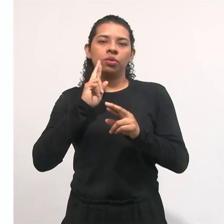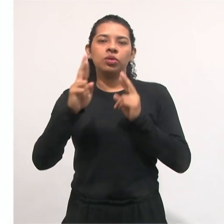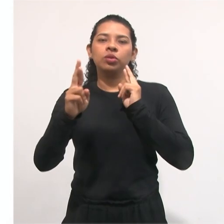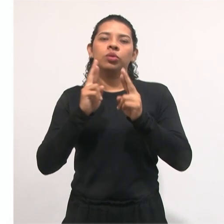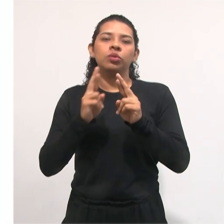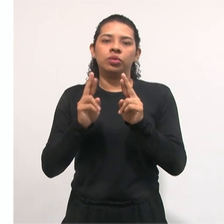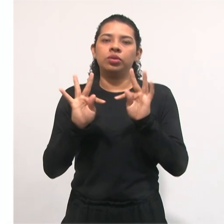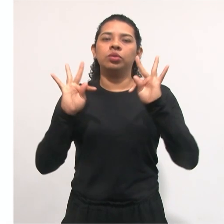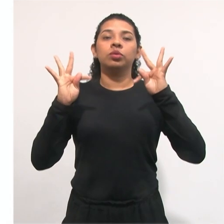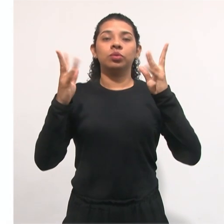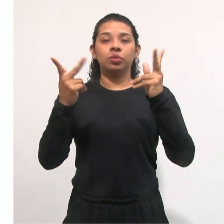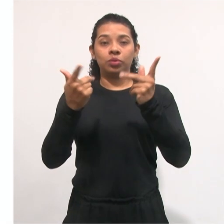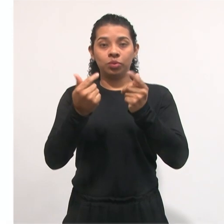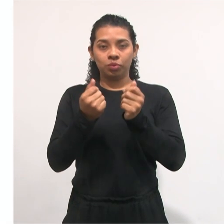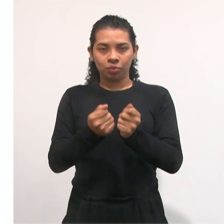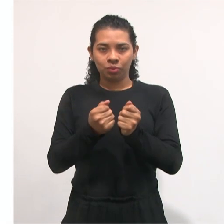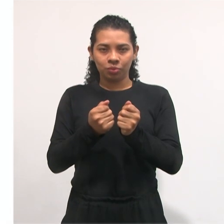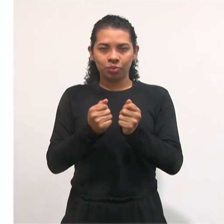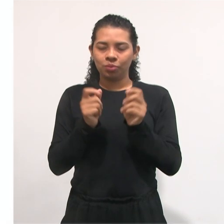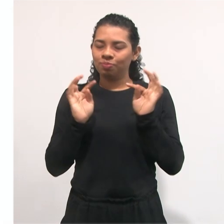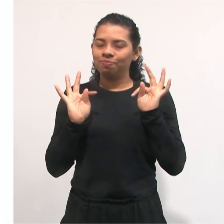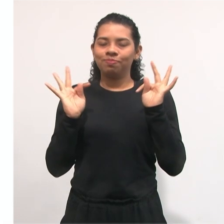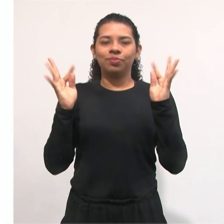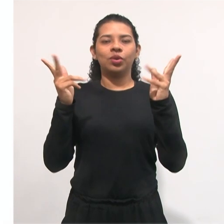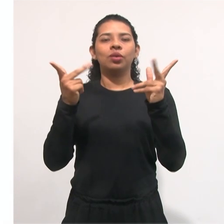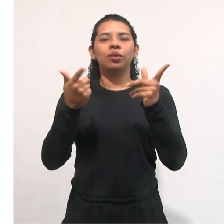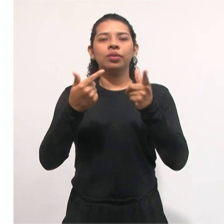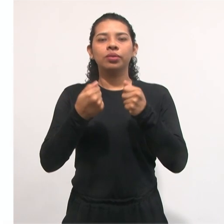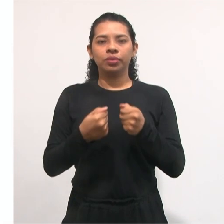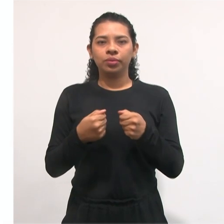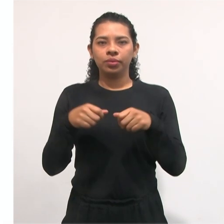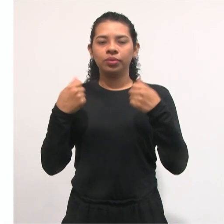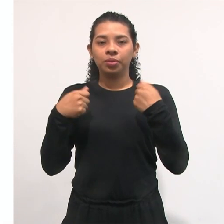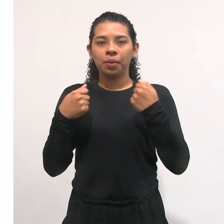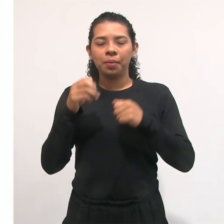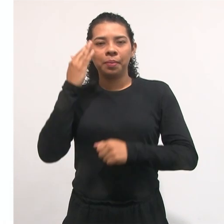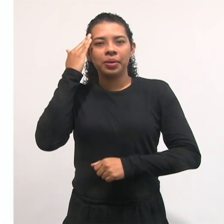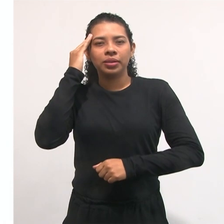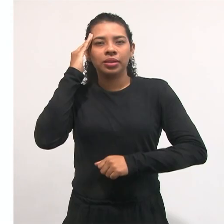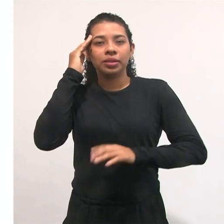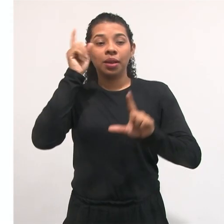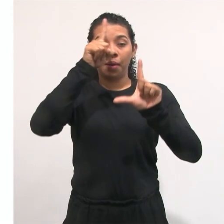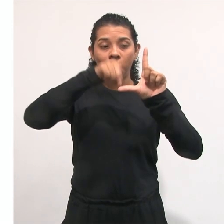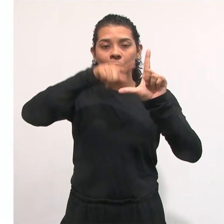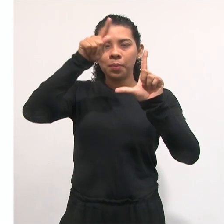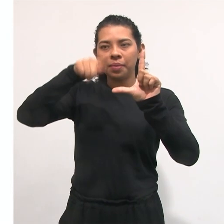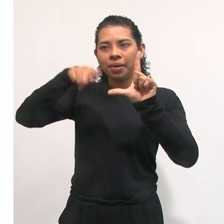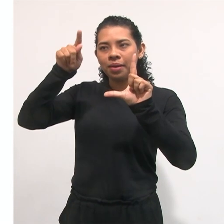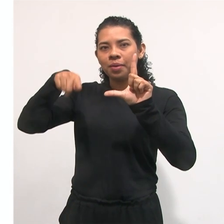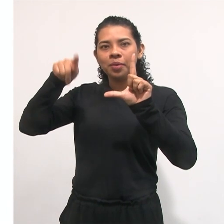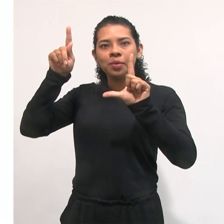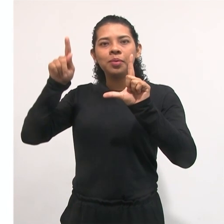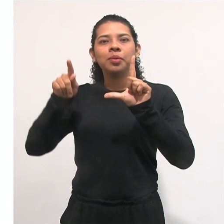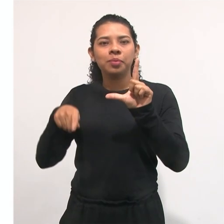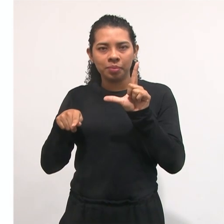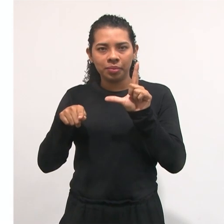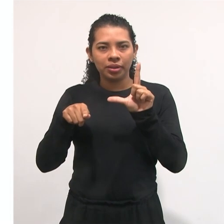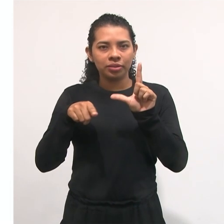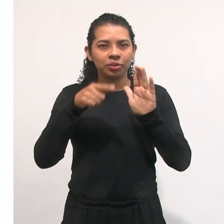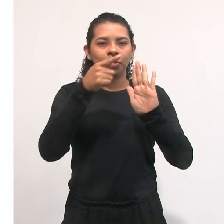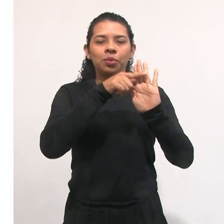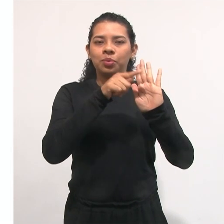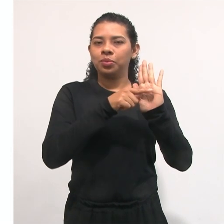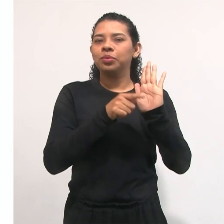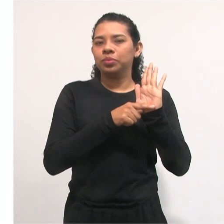resultados, ok? Então, tudo isso aqui vem a ser o método estatístico e eu olharia isso aqui com